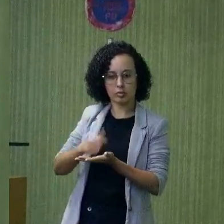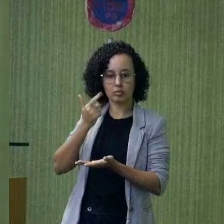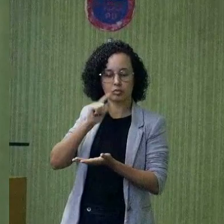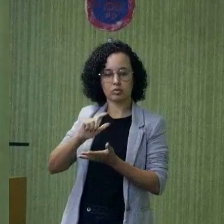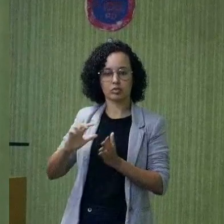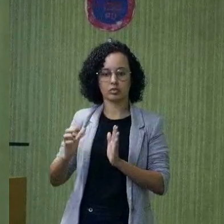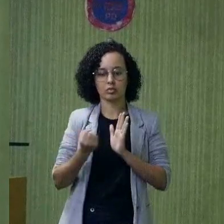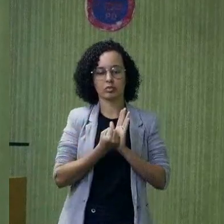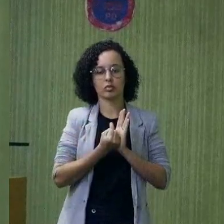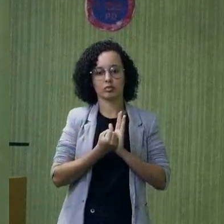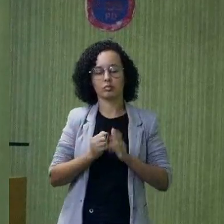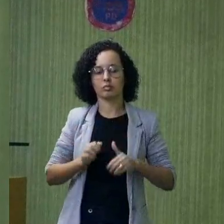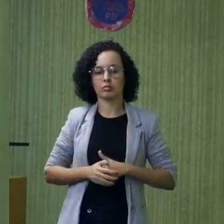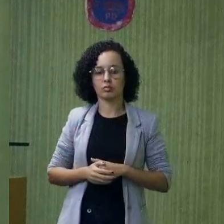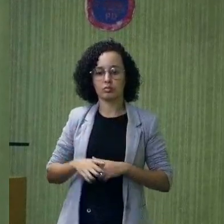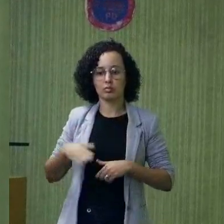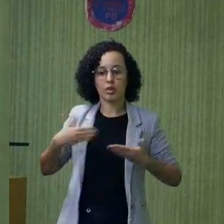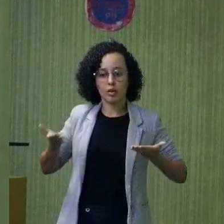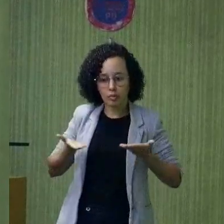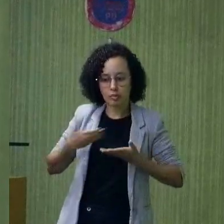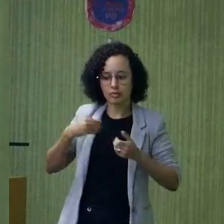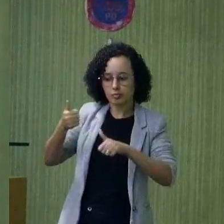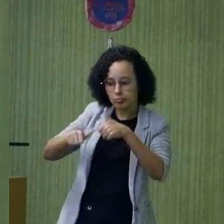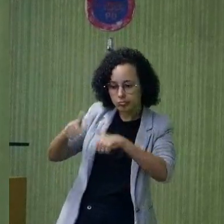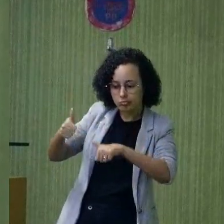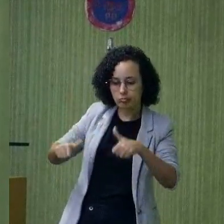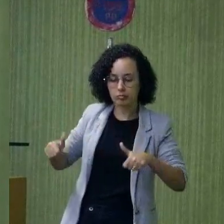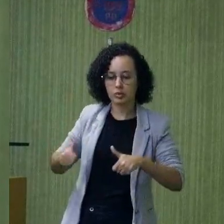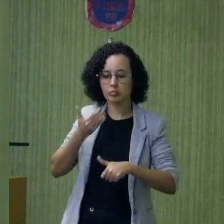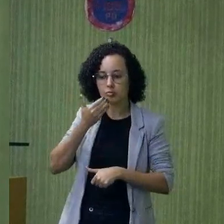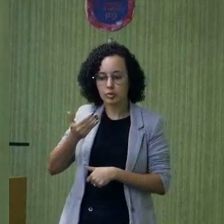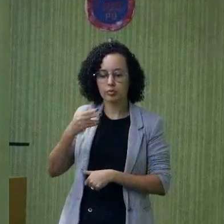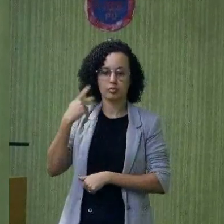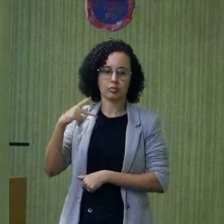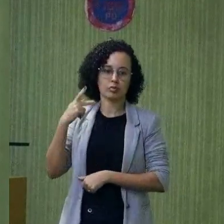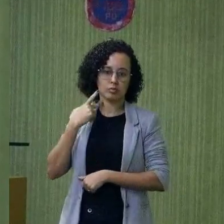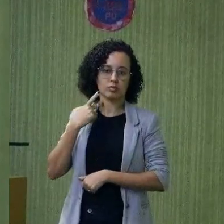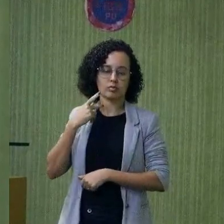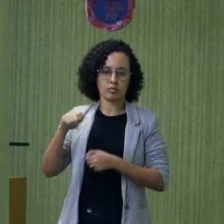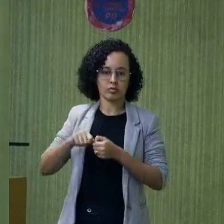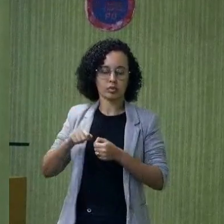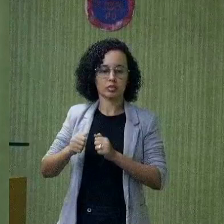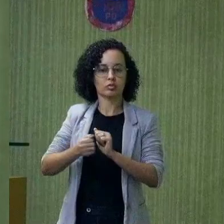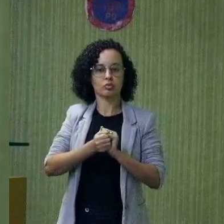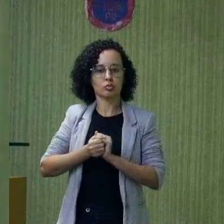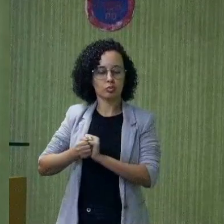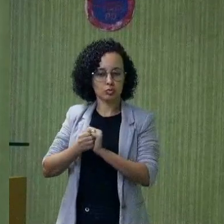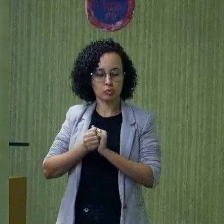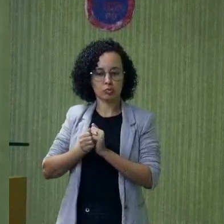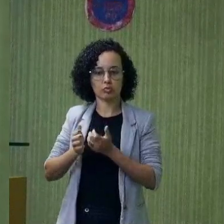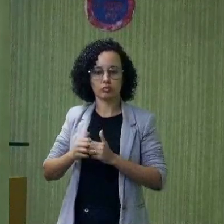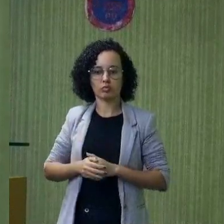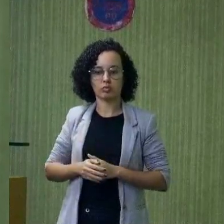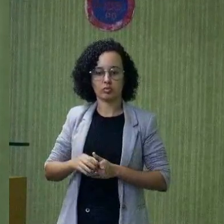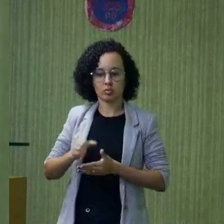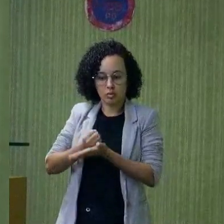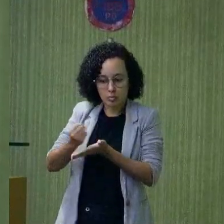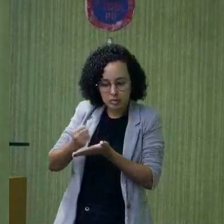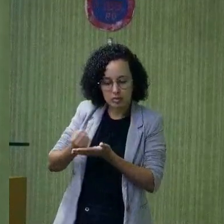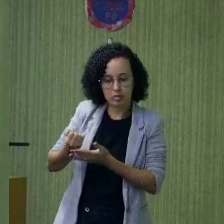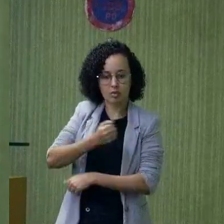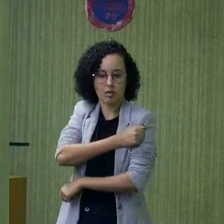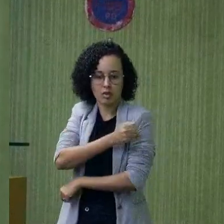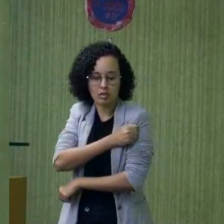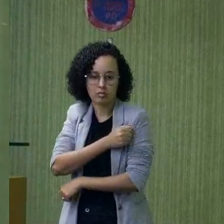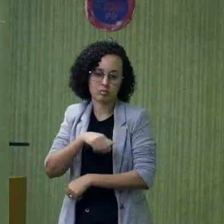a gente tá fazendo essas auditorias pedindo pros promotores fazerem auditoria junto com essa nessa documentação dos alunos né para saber se